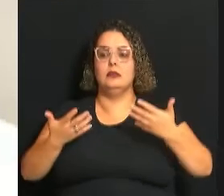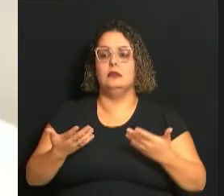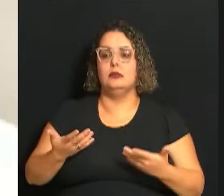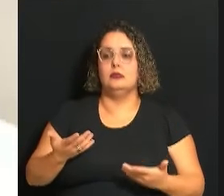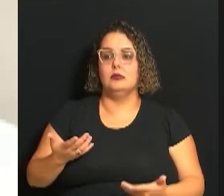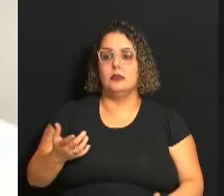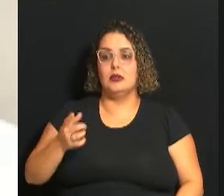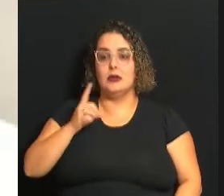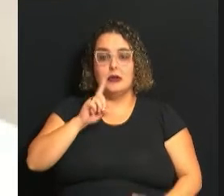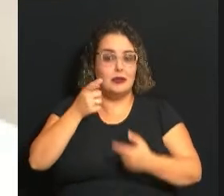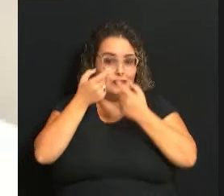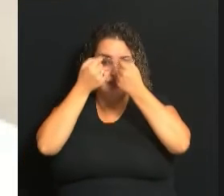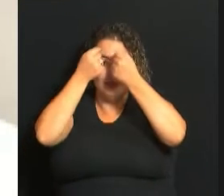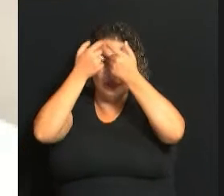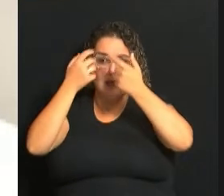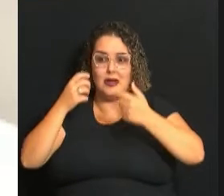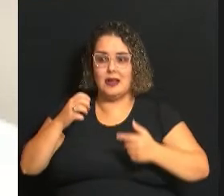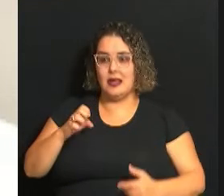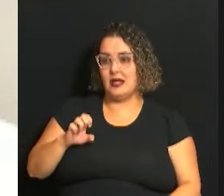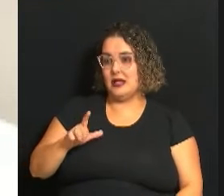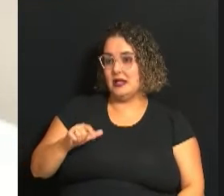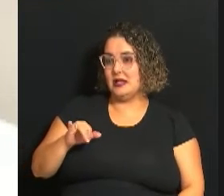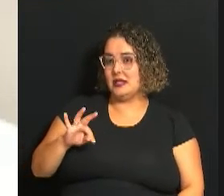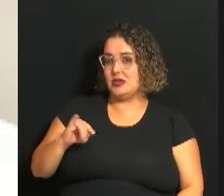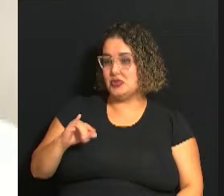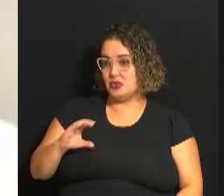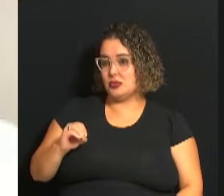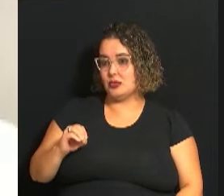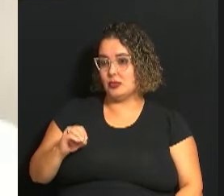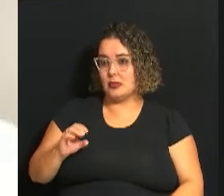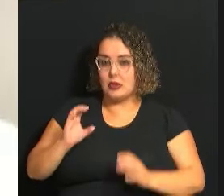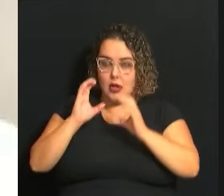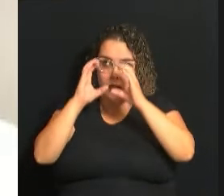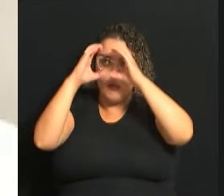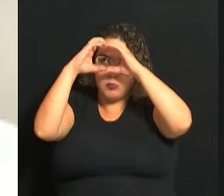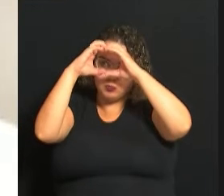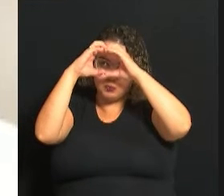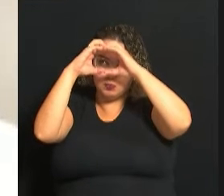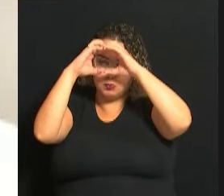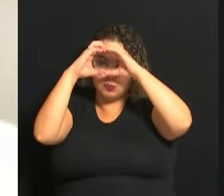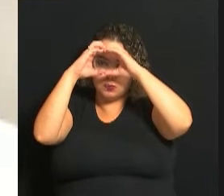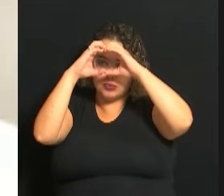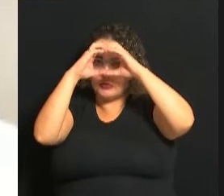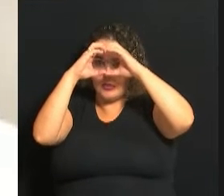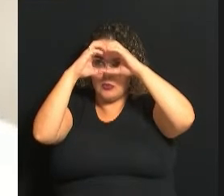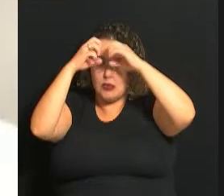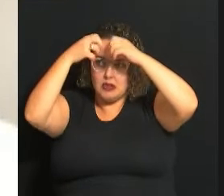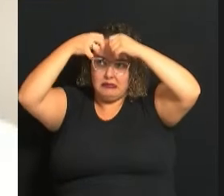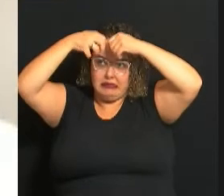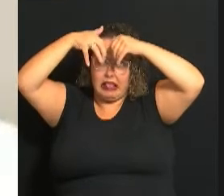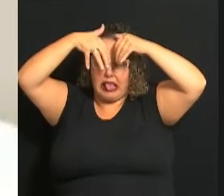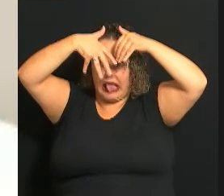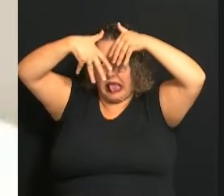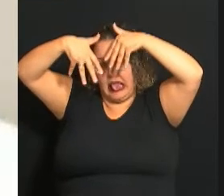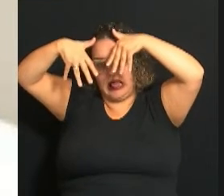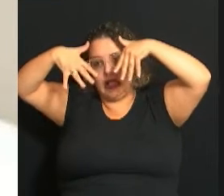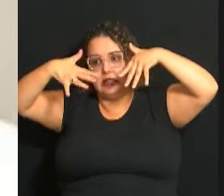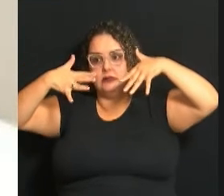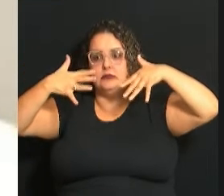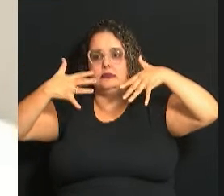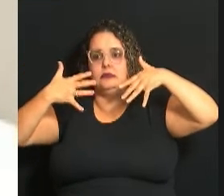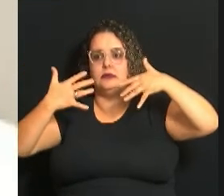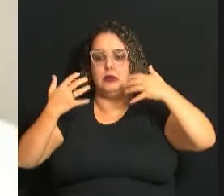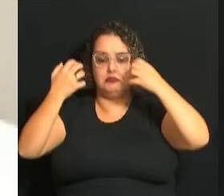tumor elíptico, que a gente fala, né, de formato redondo. Ele foi se infiltrando dentro do meu cérebro,